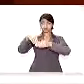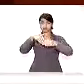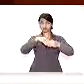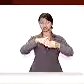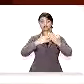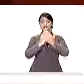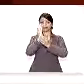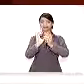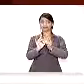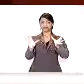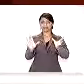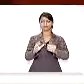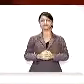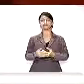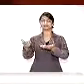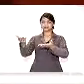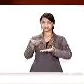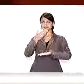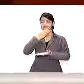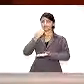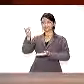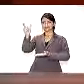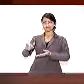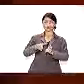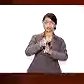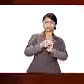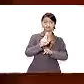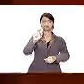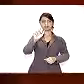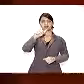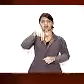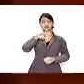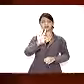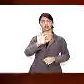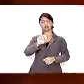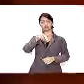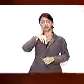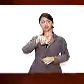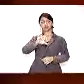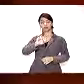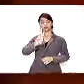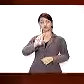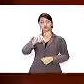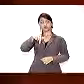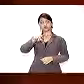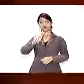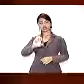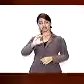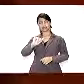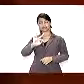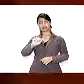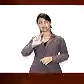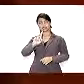são aprovados tem a palavra Conselheiro Antônio Roque citadini para relatar os itens a seu encargo 12 a